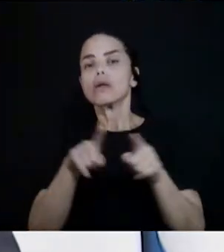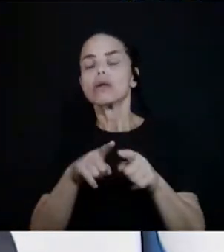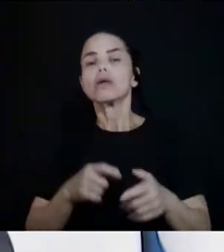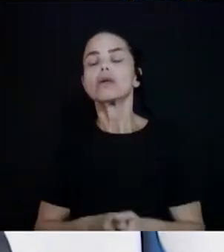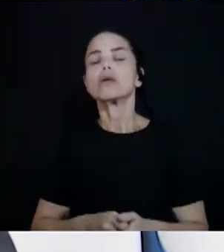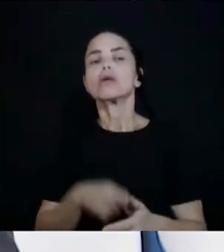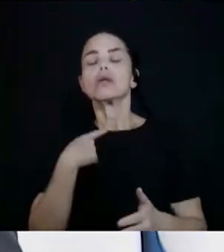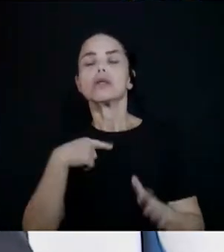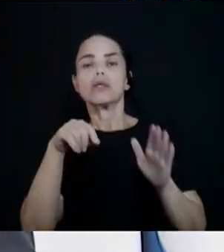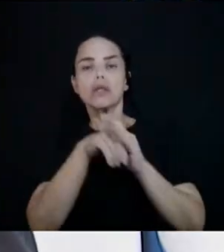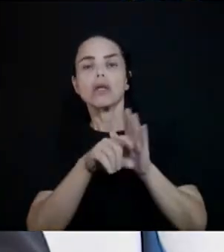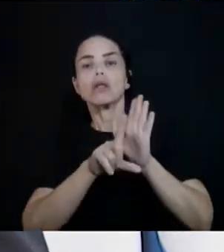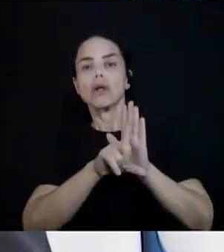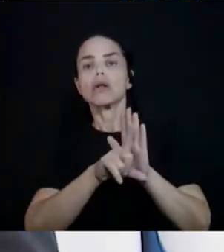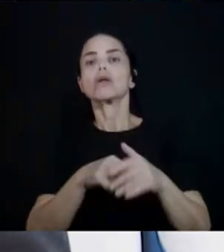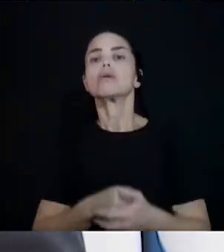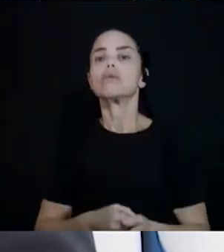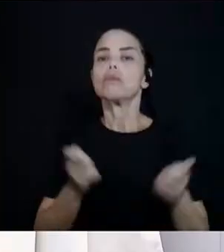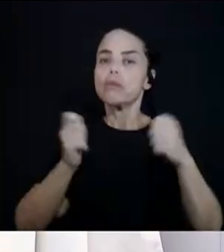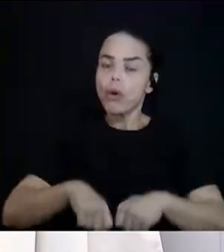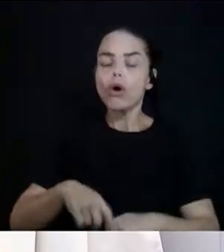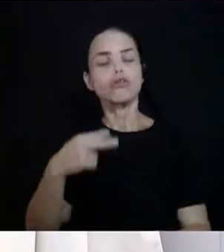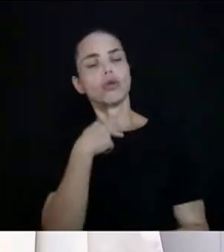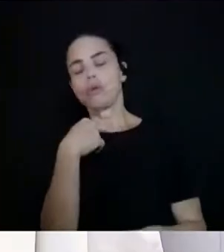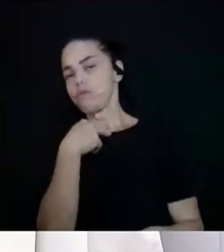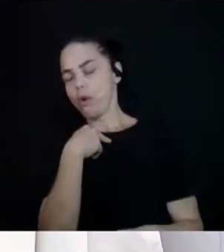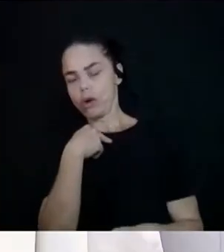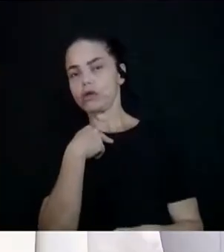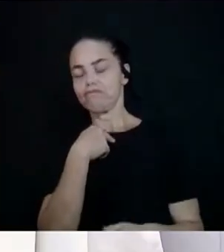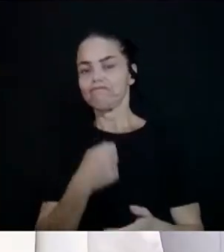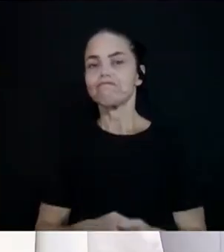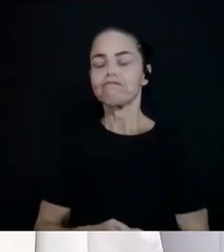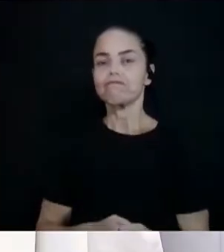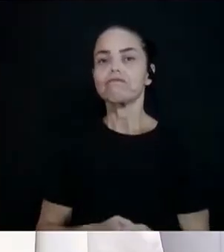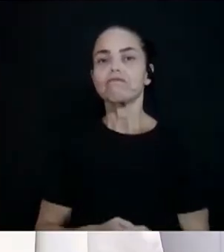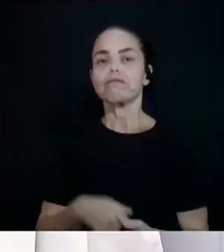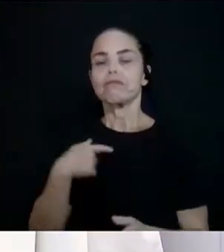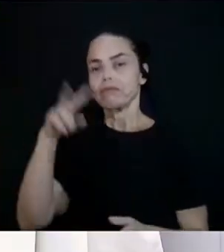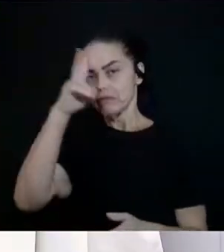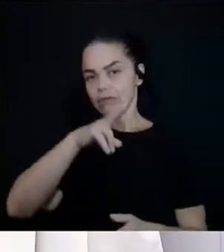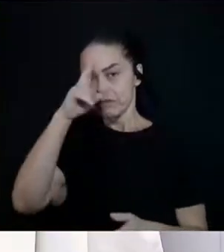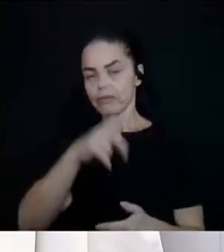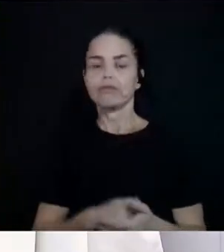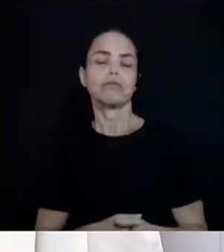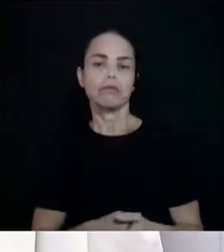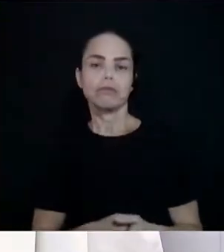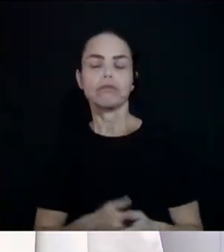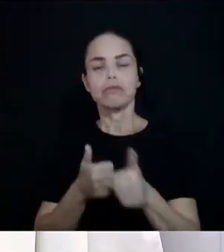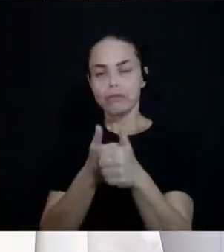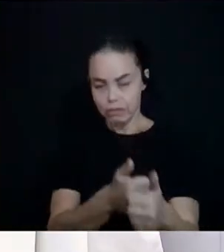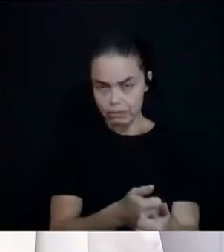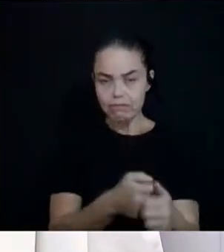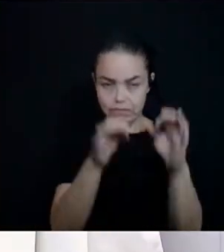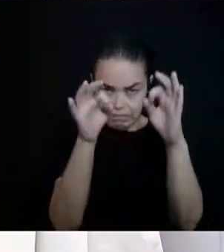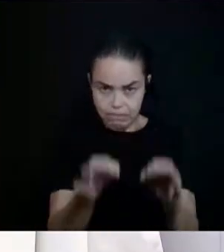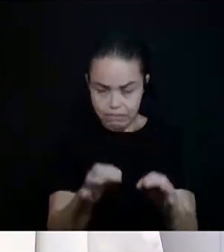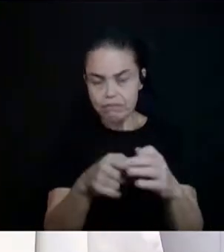dentro da lei aquilo que pode ou não pode ser feito. Bom, lembrando que quem quiser acompanhar na íntegra a